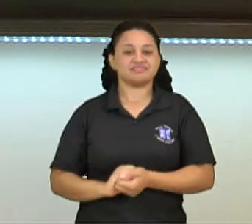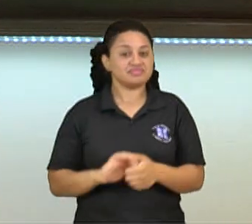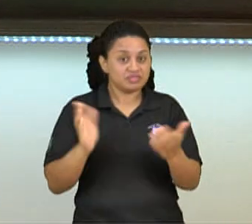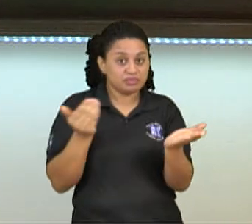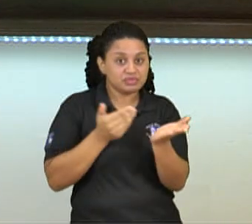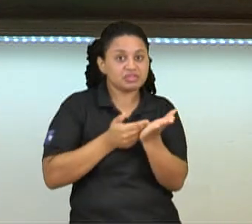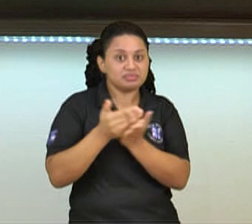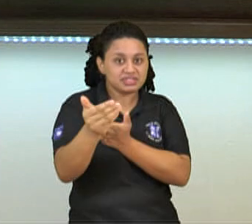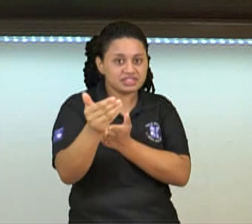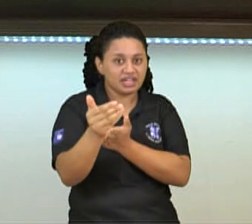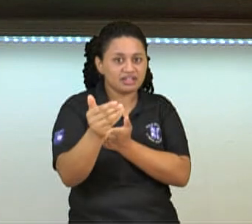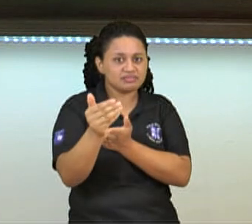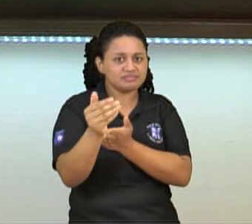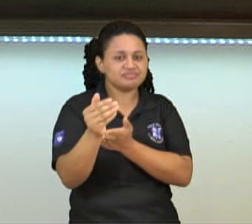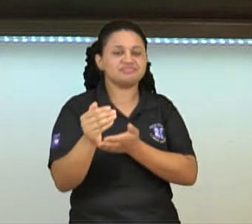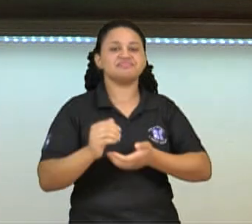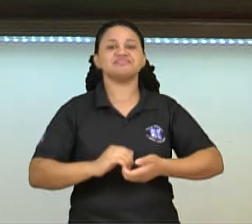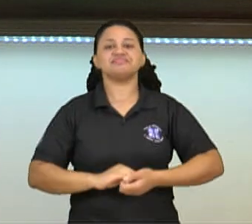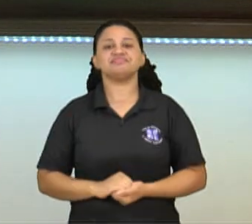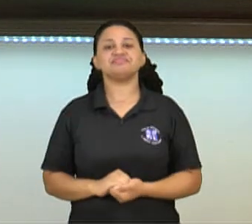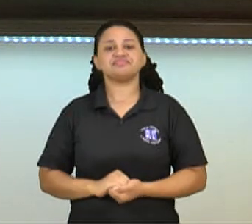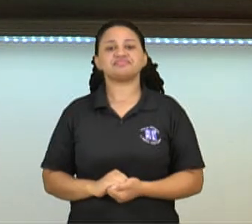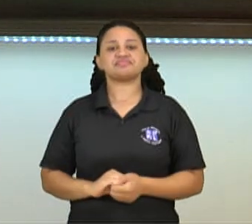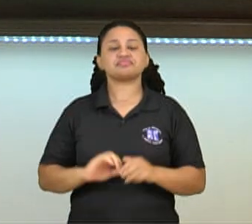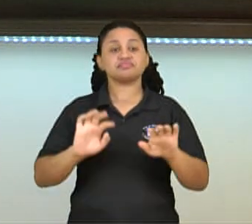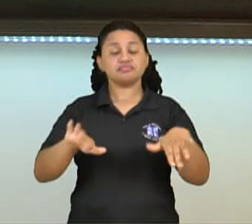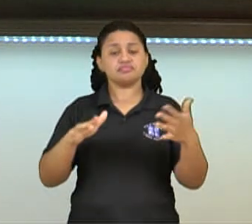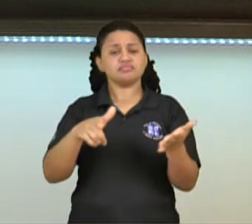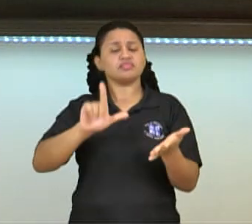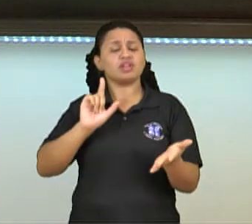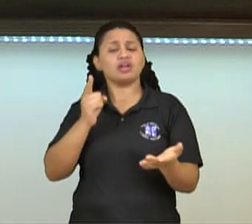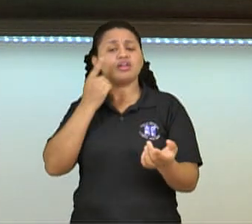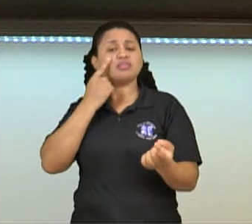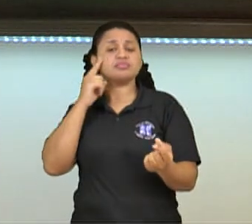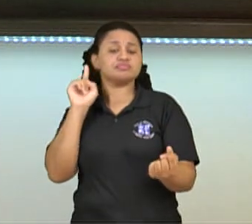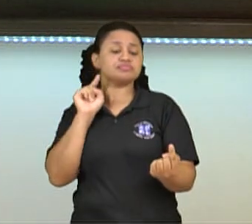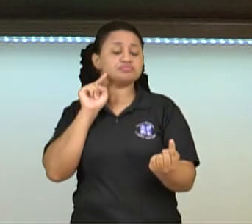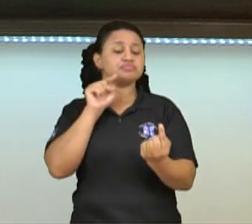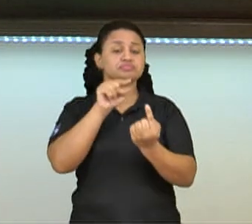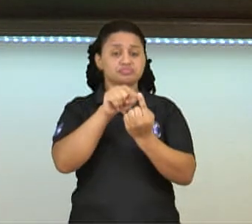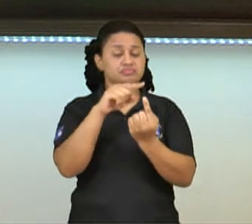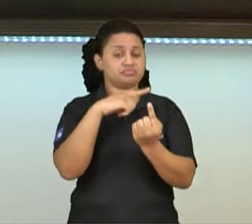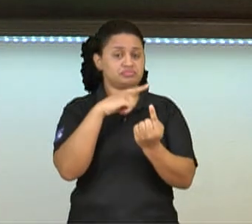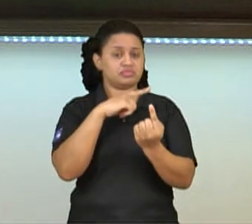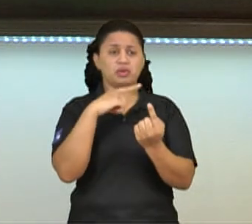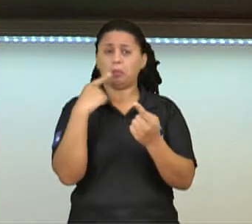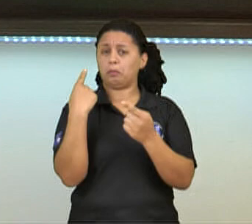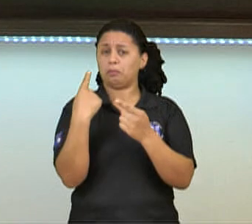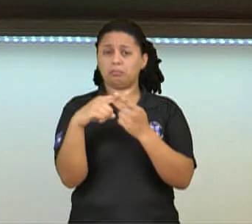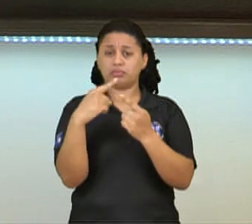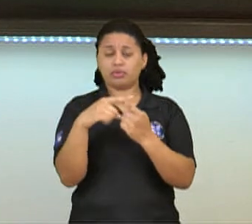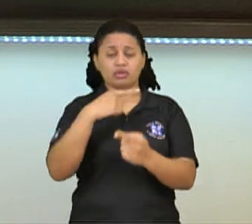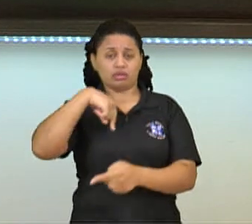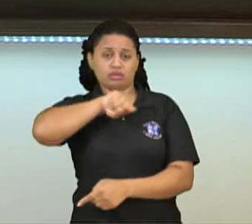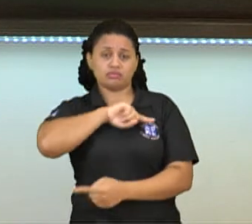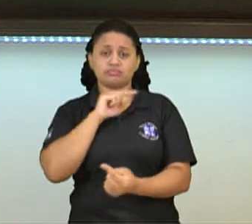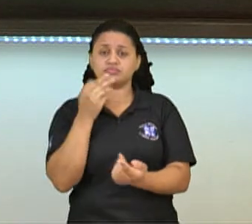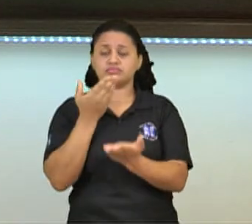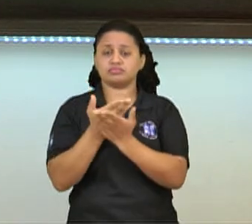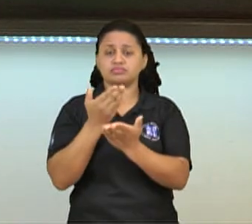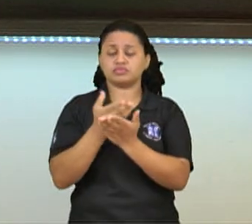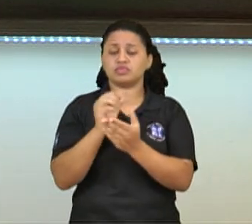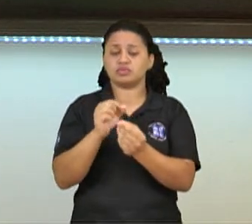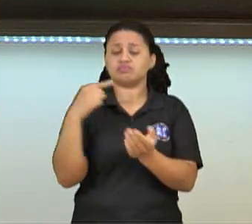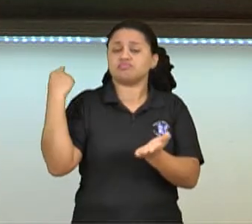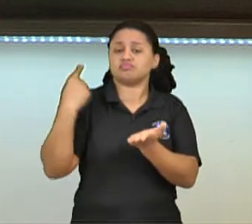lá, gente? Vamos começar? Antes da gente começar, vamos pensar quais são os objetivos. Por que a gente está estudando sobre a